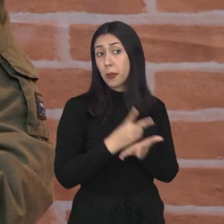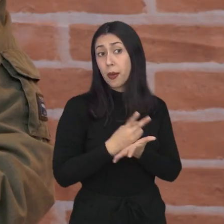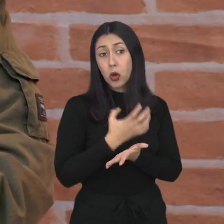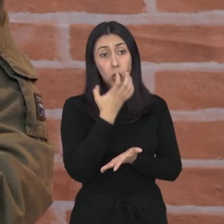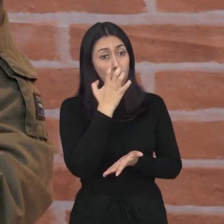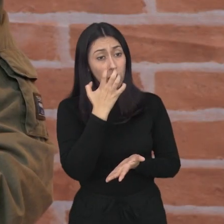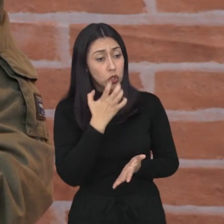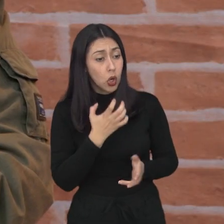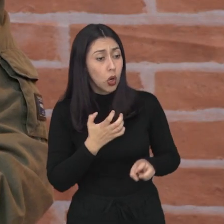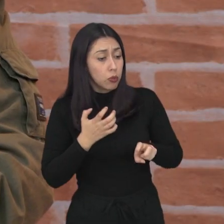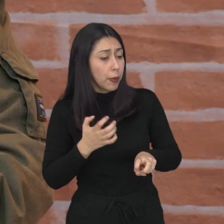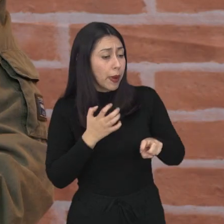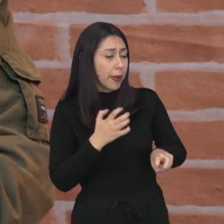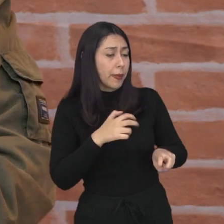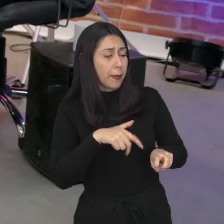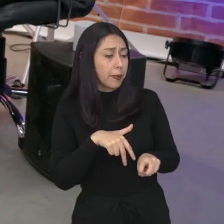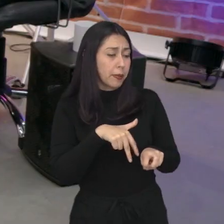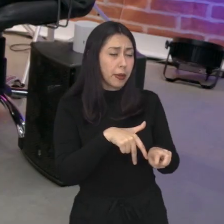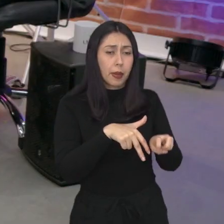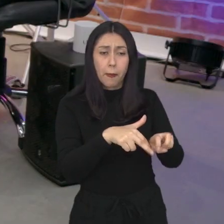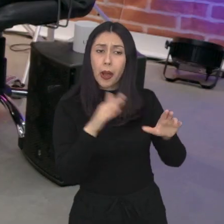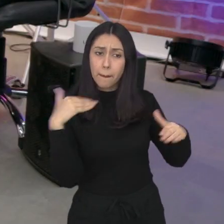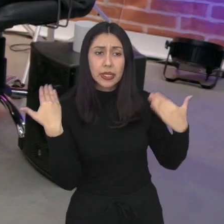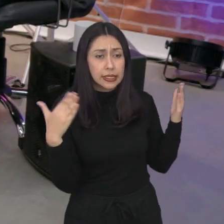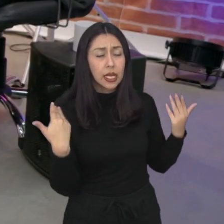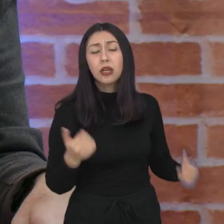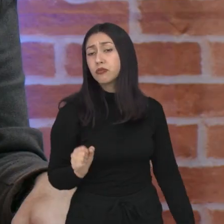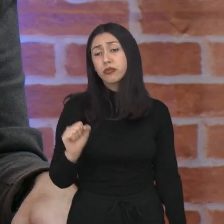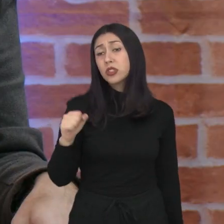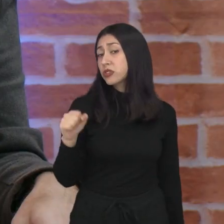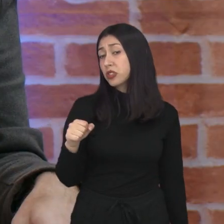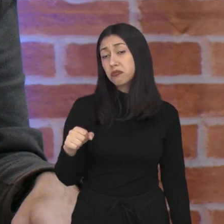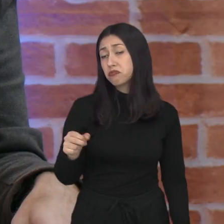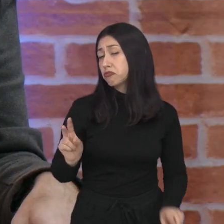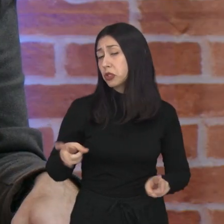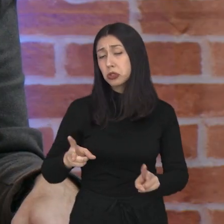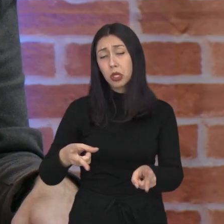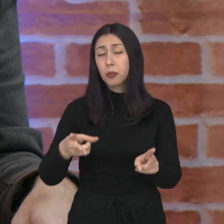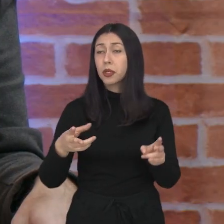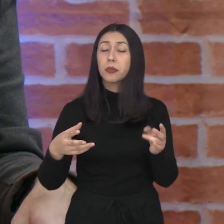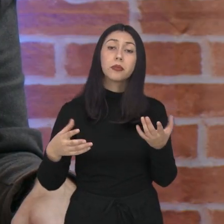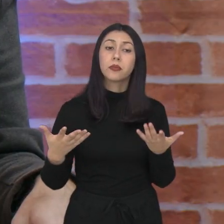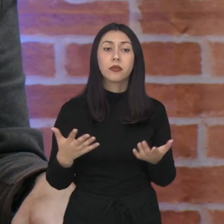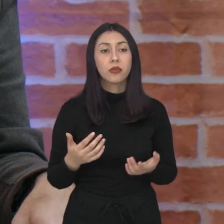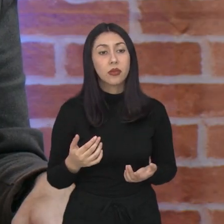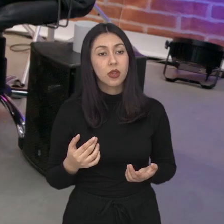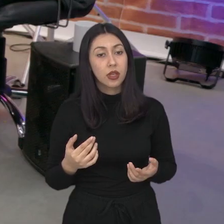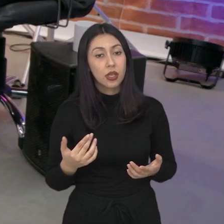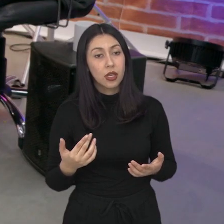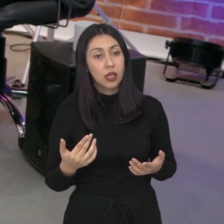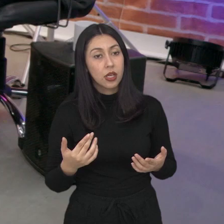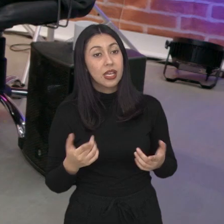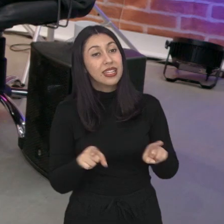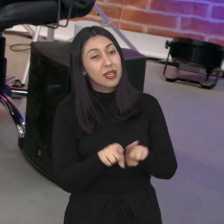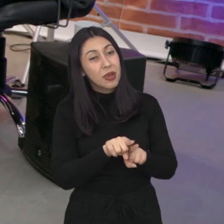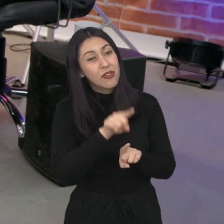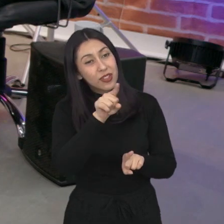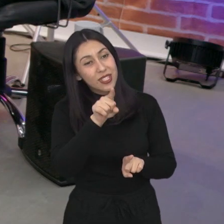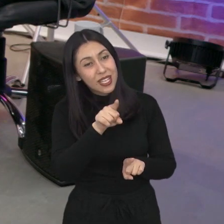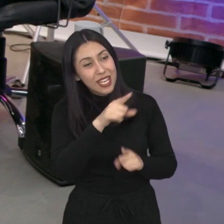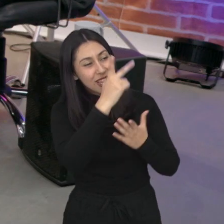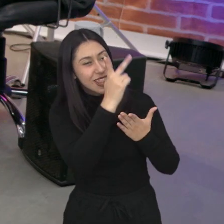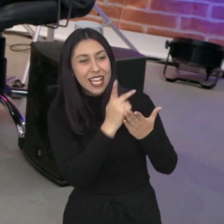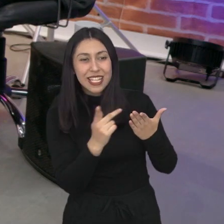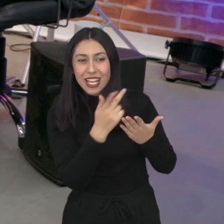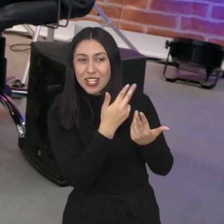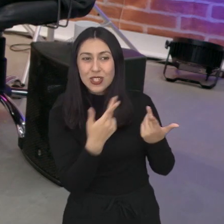com o seu cachorro. Exato, sim, sim. Pode ser a qualquer momento. Então eu gosto de. Você pega um monte de coisa de sua mãe também, que você comentou,